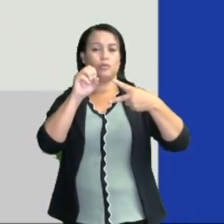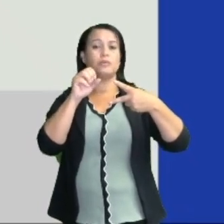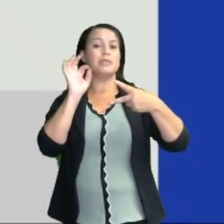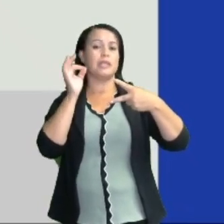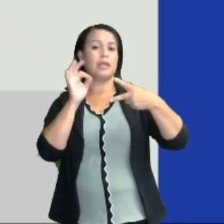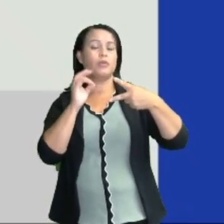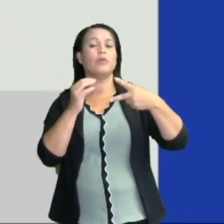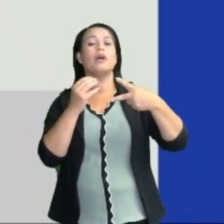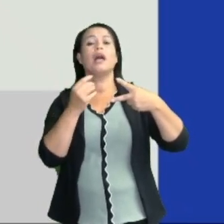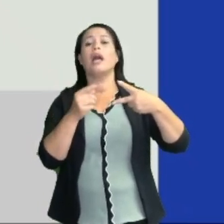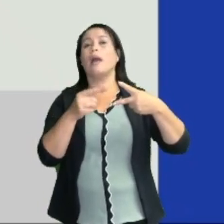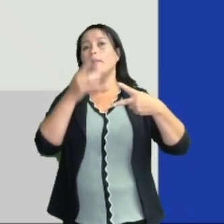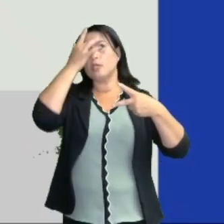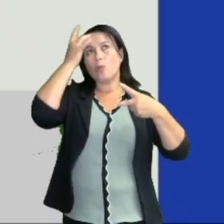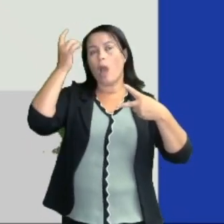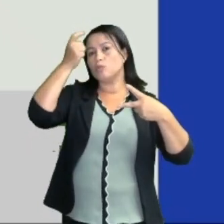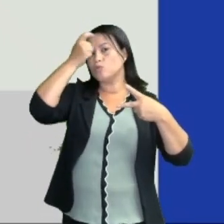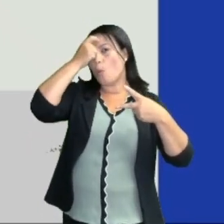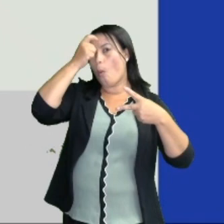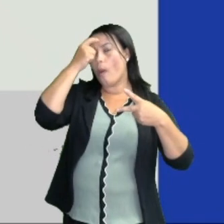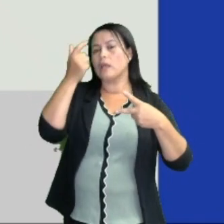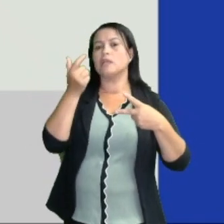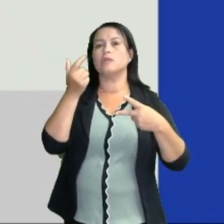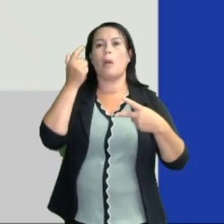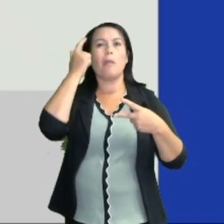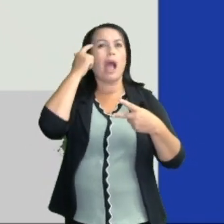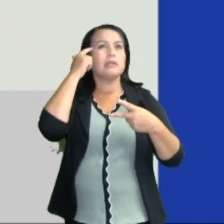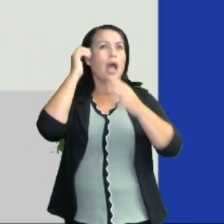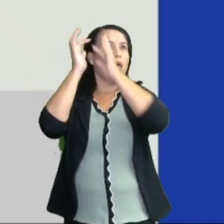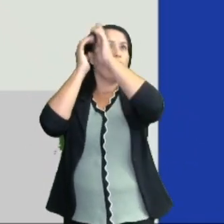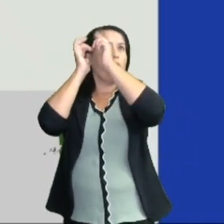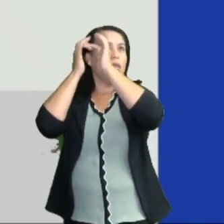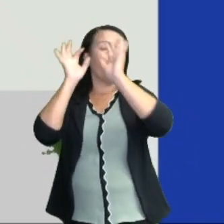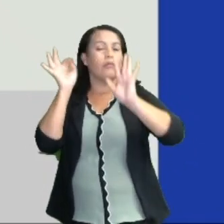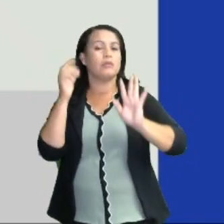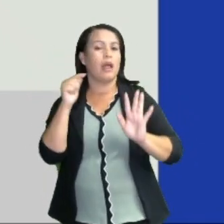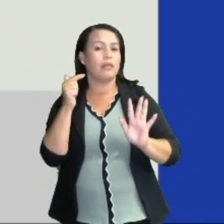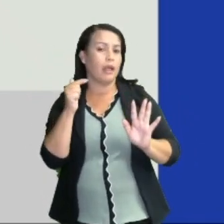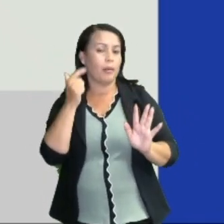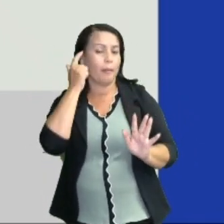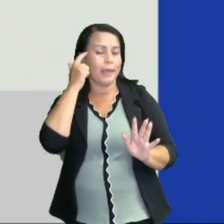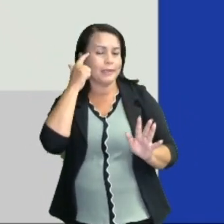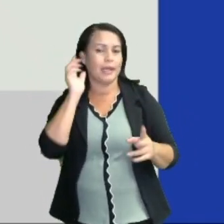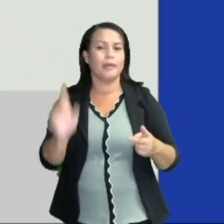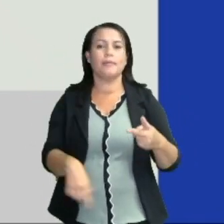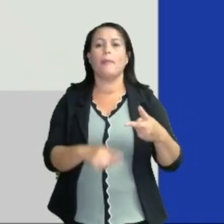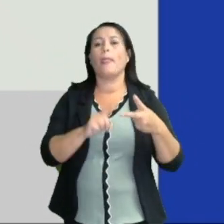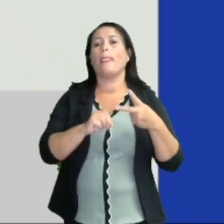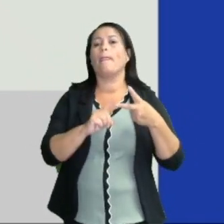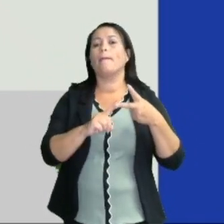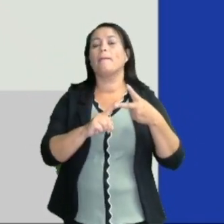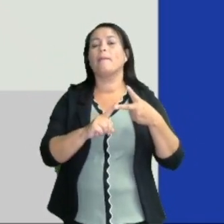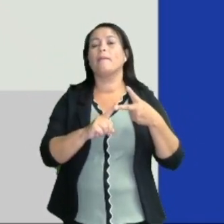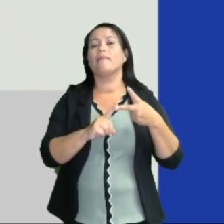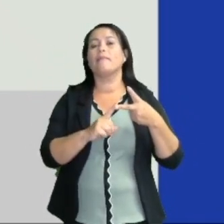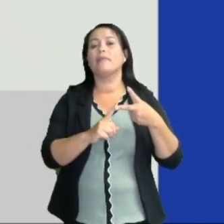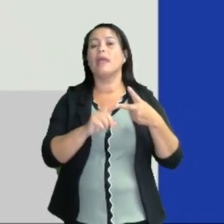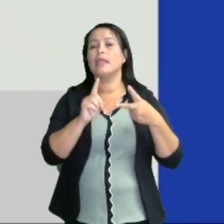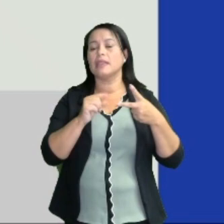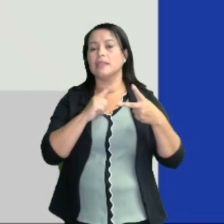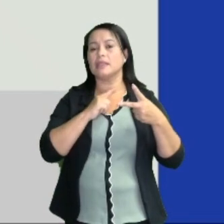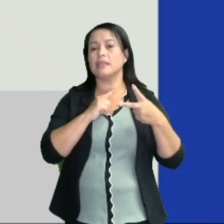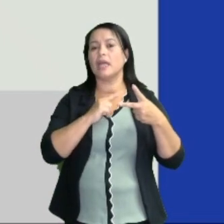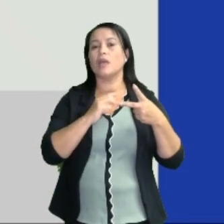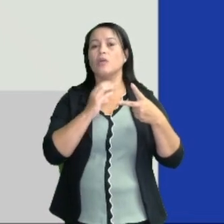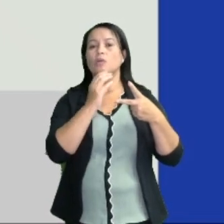a juízo, tá? Eu não tenho juízo, eu não estou conseguindo, não tenho discernimento para algumas coisas. E aqui é o censo,